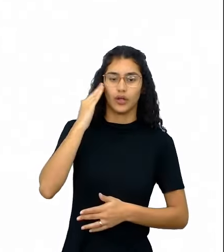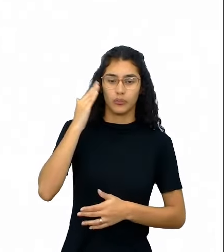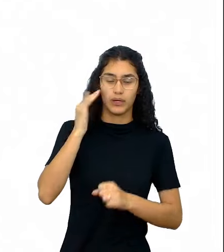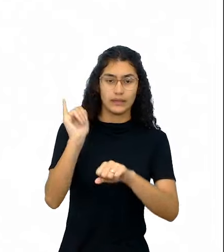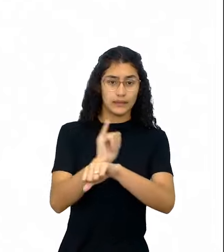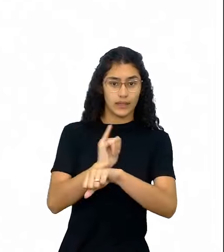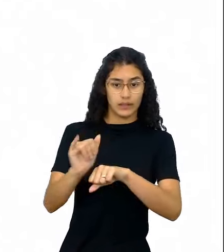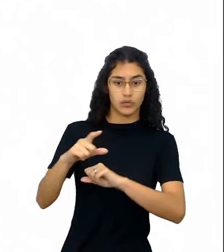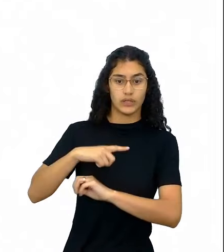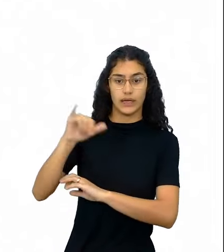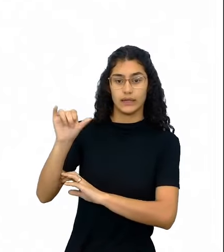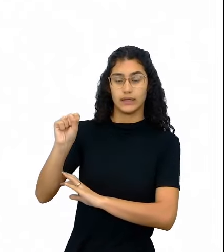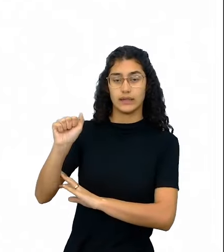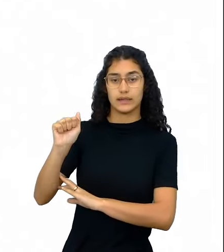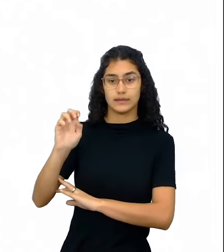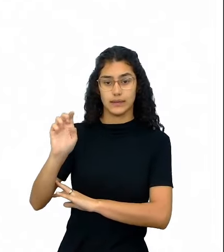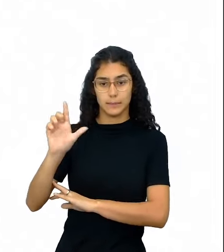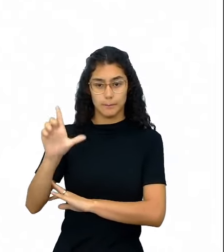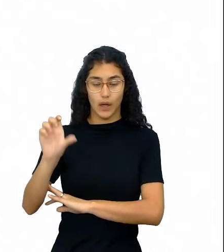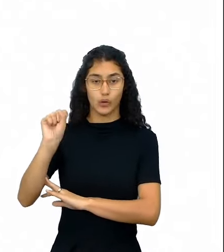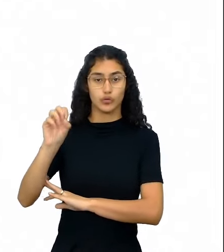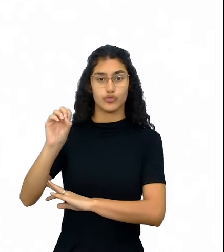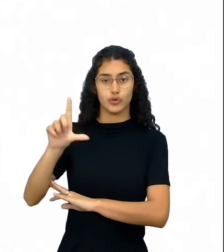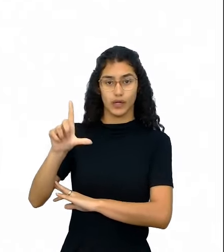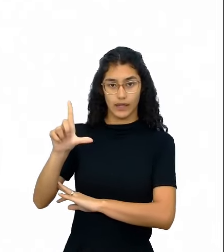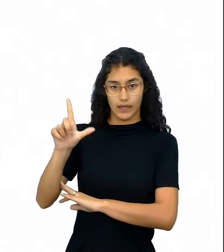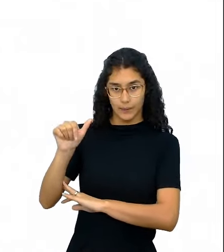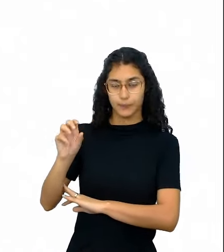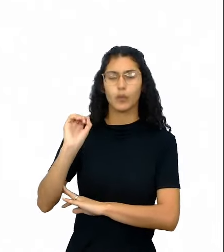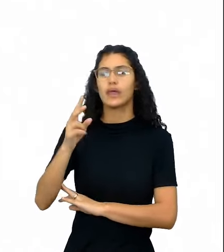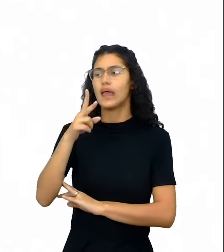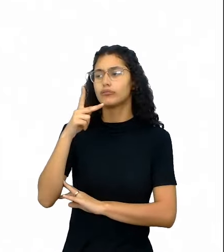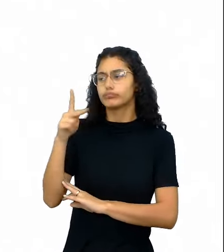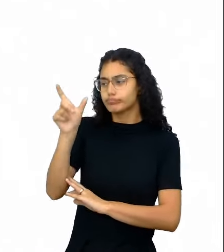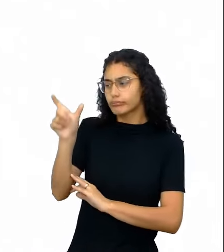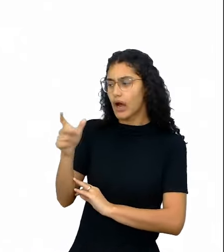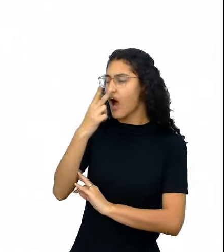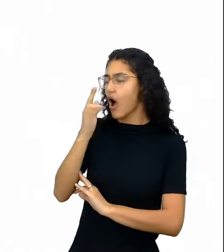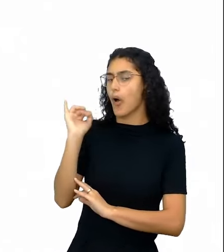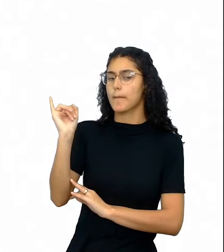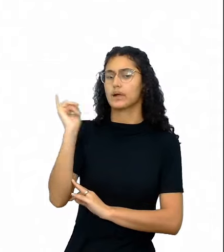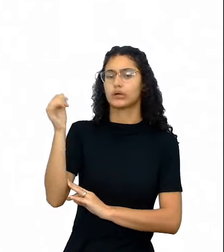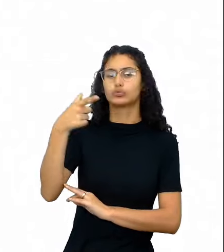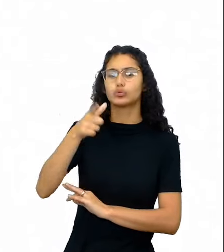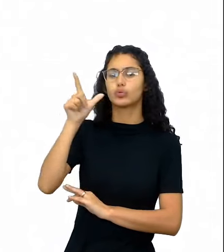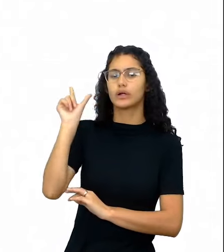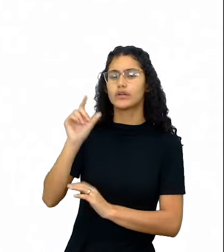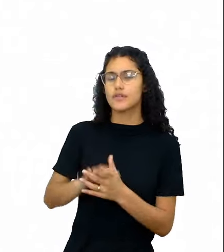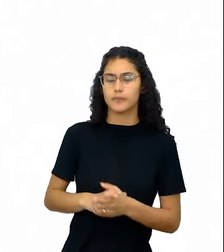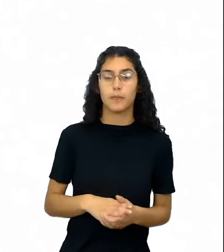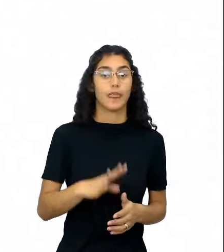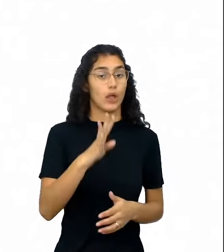o durante e o depois também, né? Então, o que ela considera importante a respeito do antes? Conhecimentos